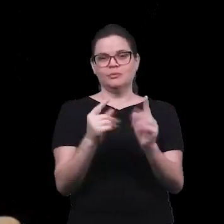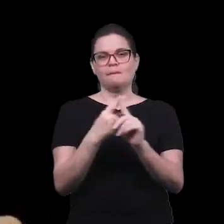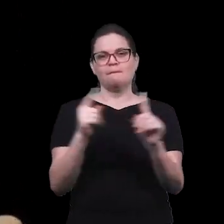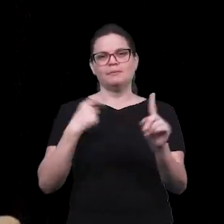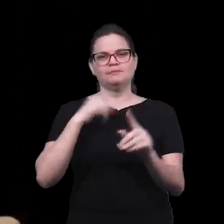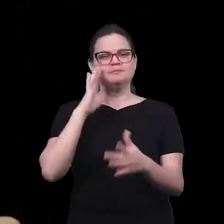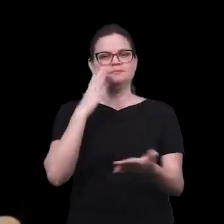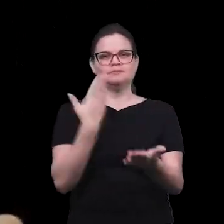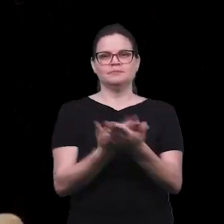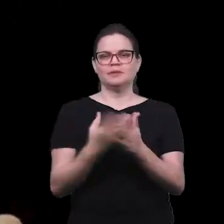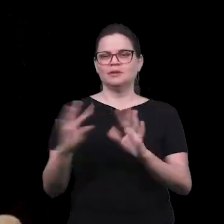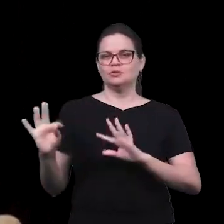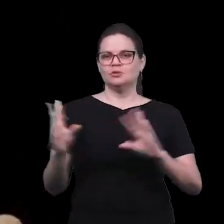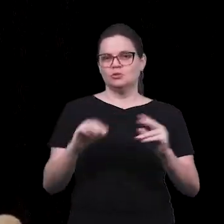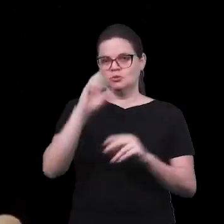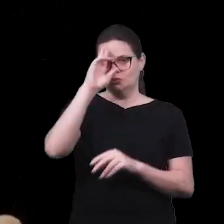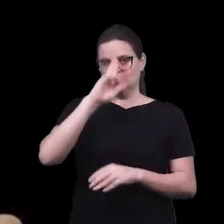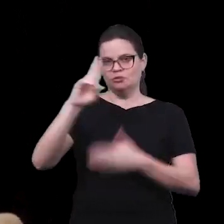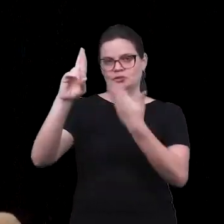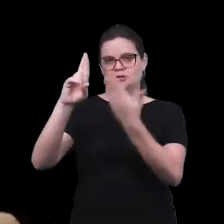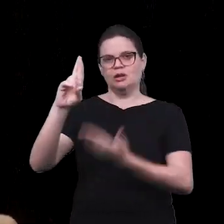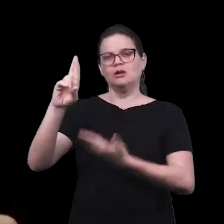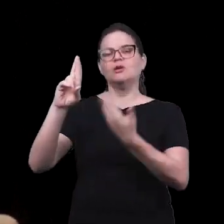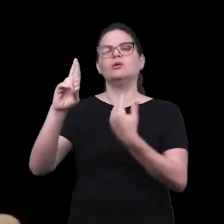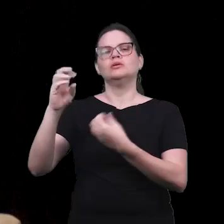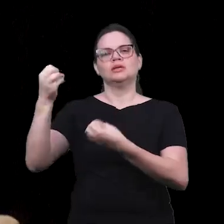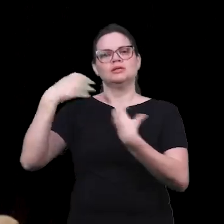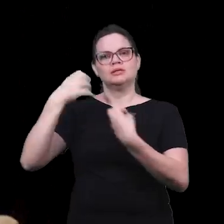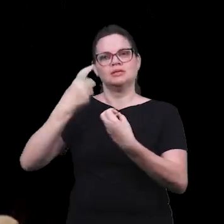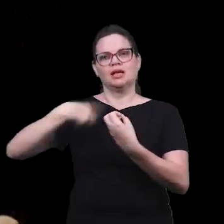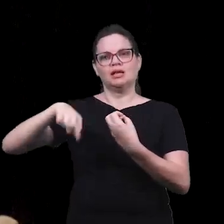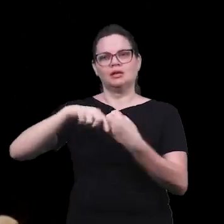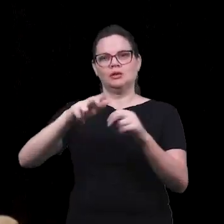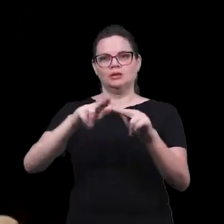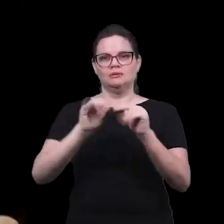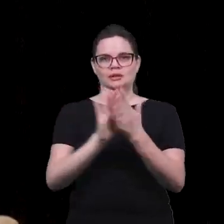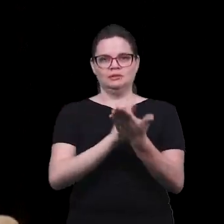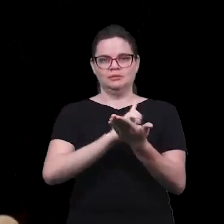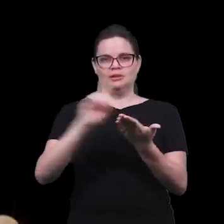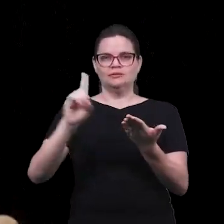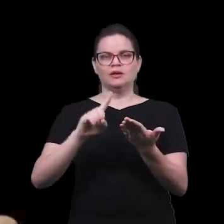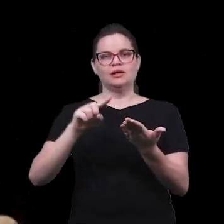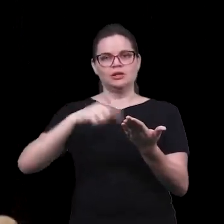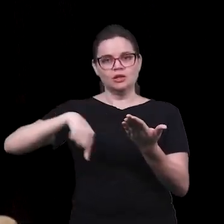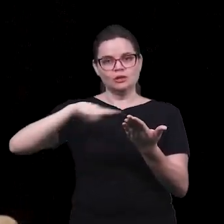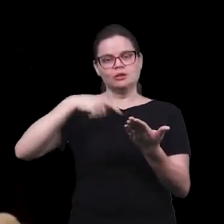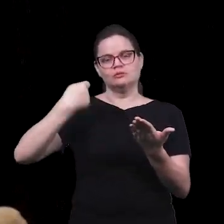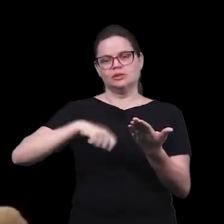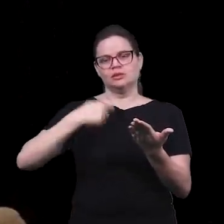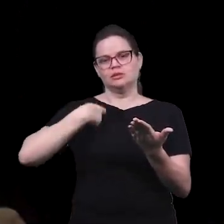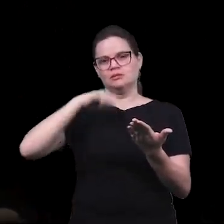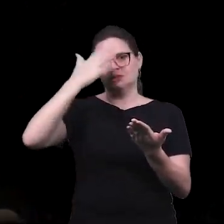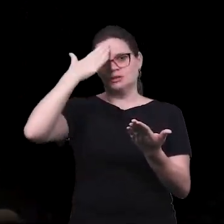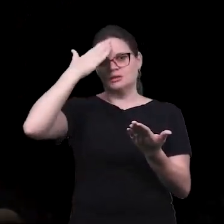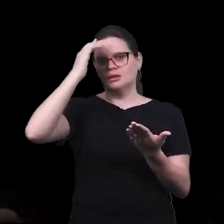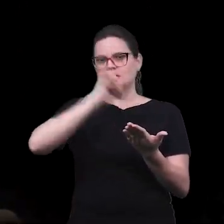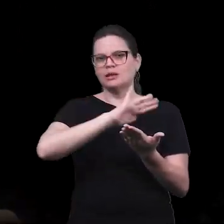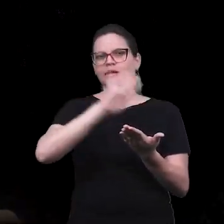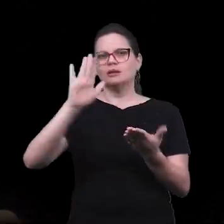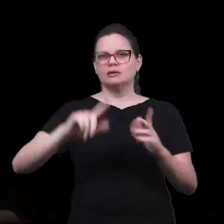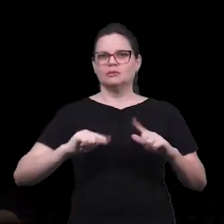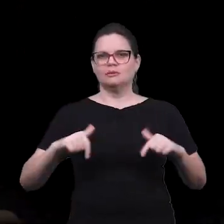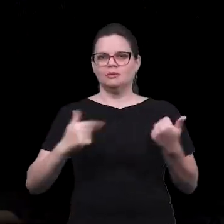que aquilo que o Senhor tem à luz da palavra, ele é aquilo que precisa haver na nossa vida,